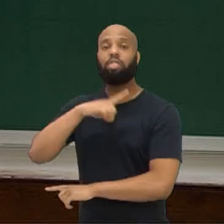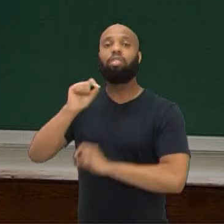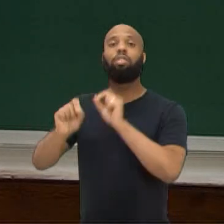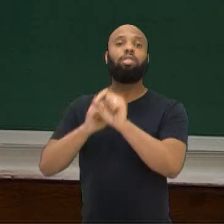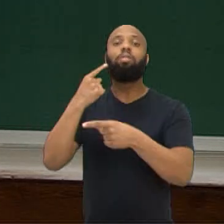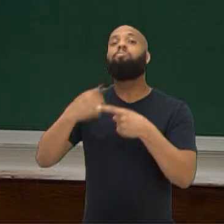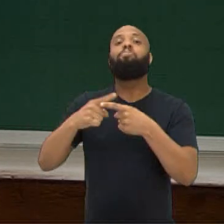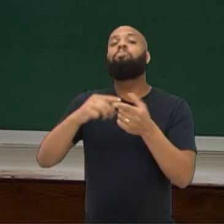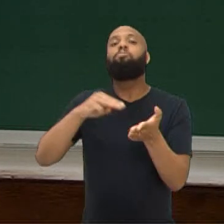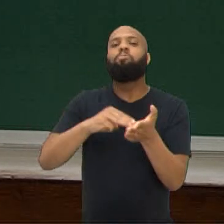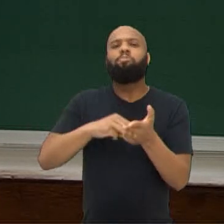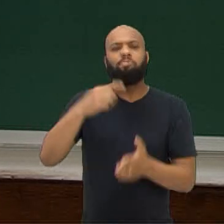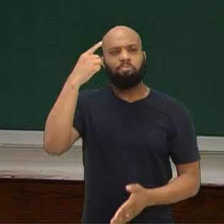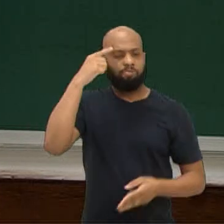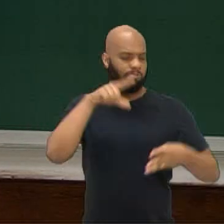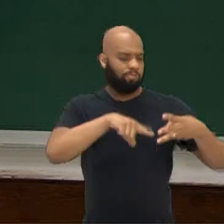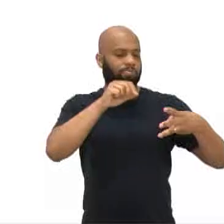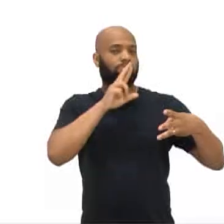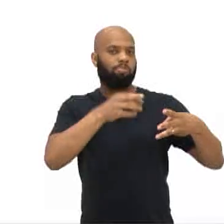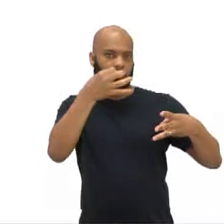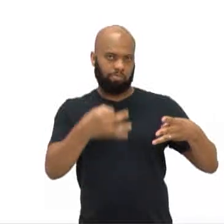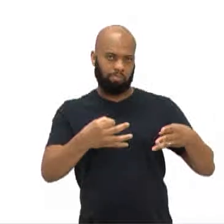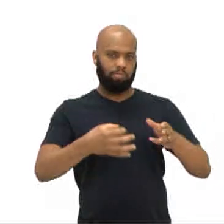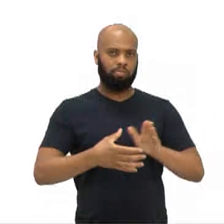virtude do quê? Pense um pouquinho aí.